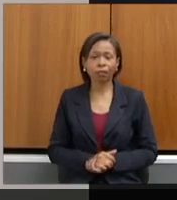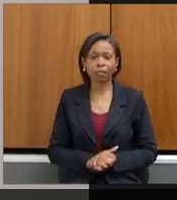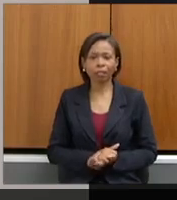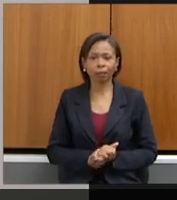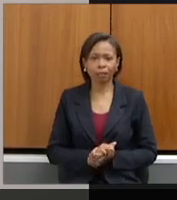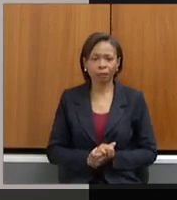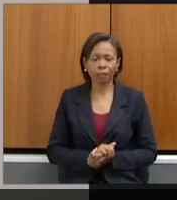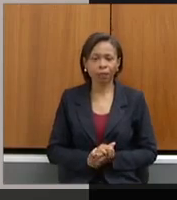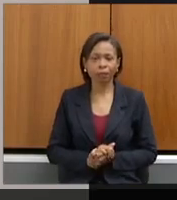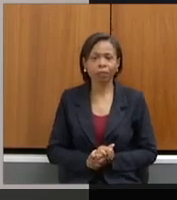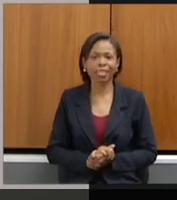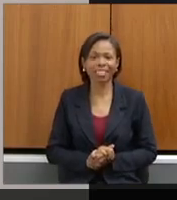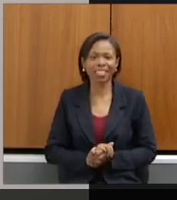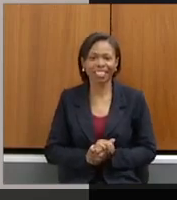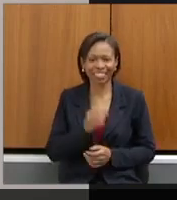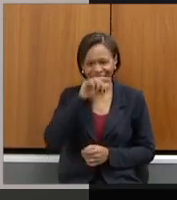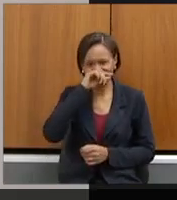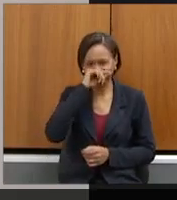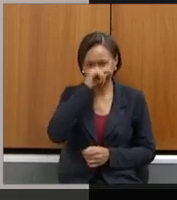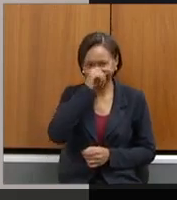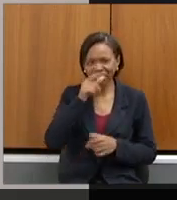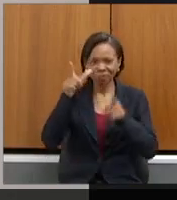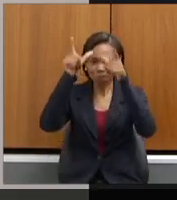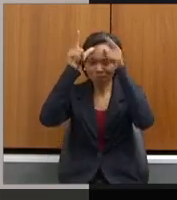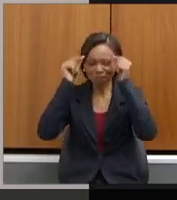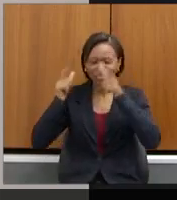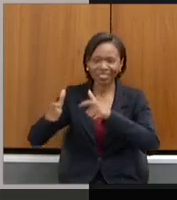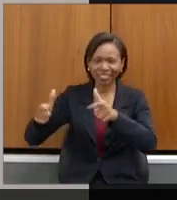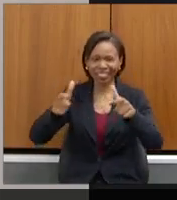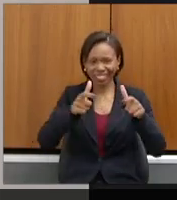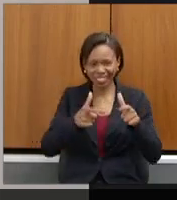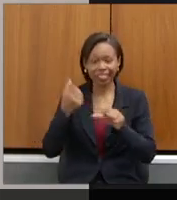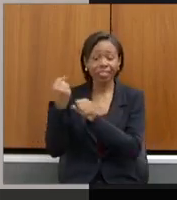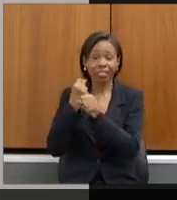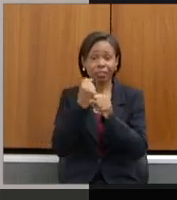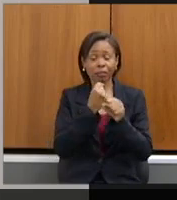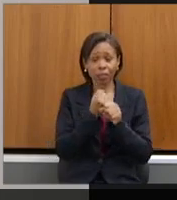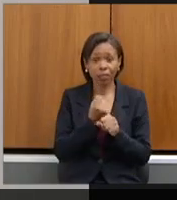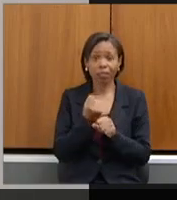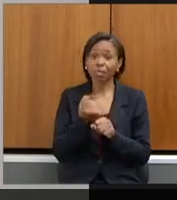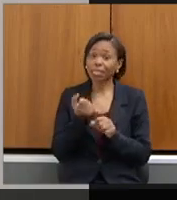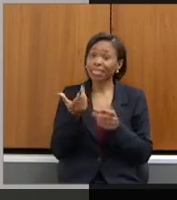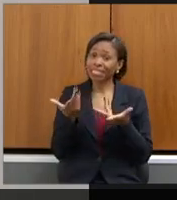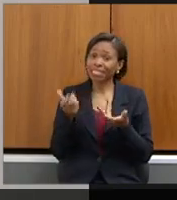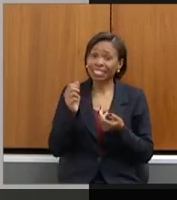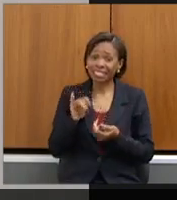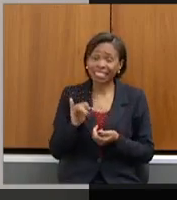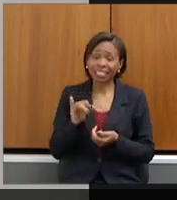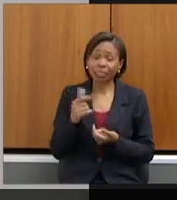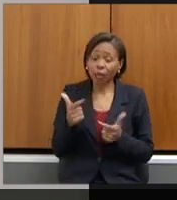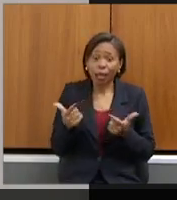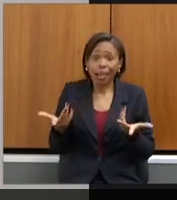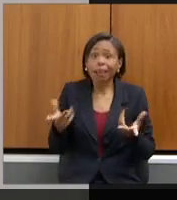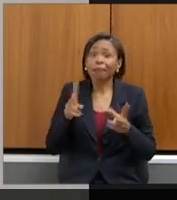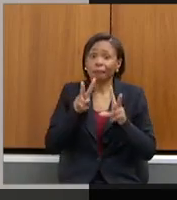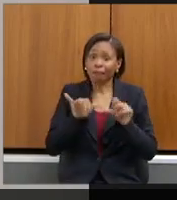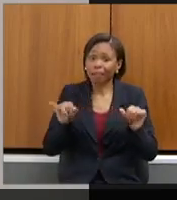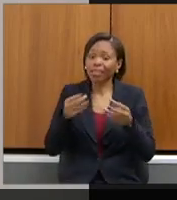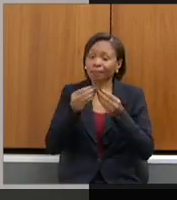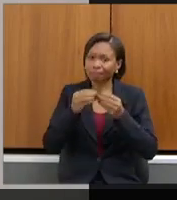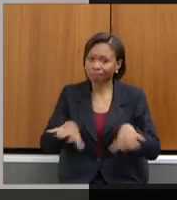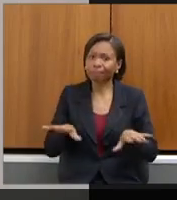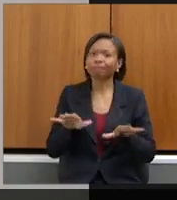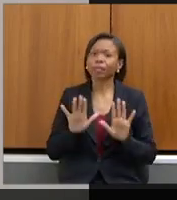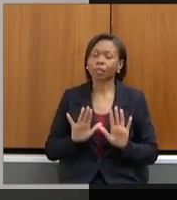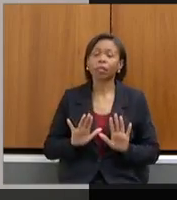retomadas as obras eles vão acabar é a doutora completamente A exemplo disso houve uma